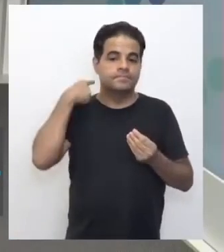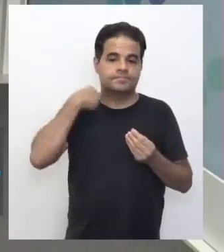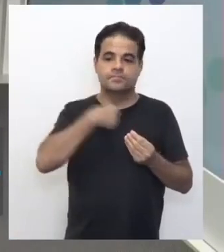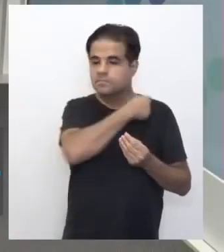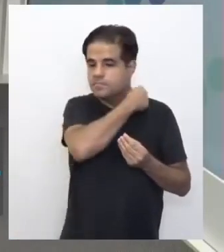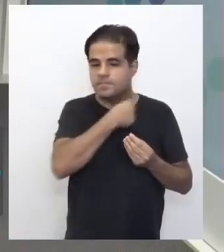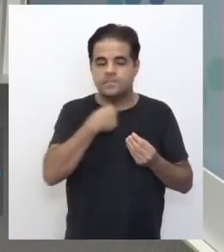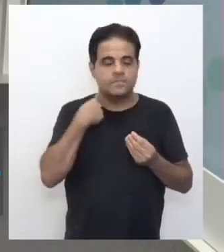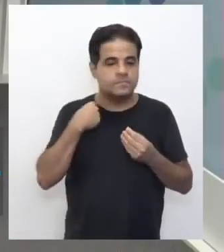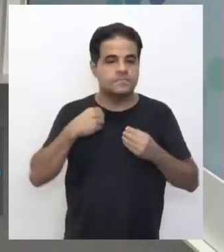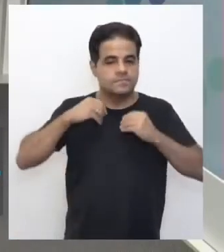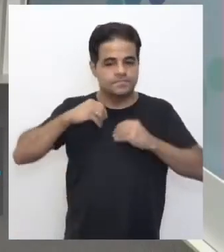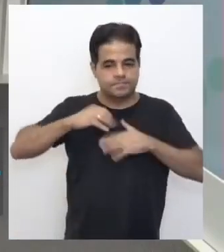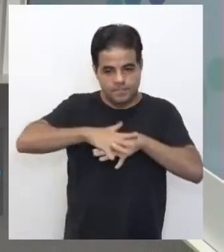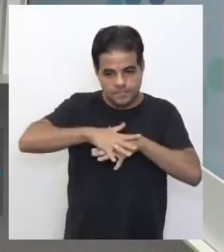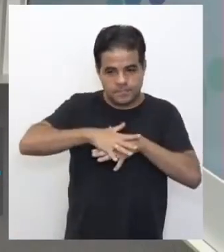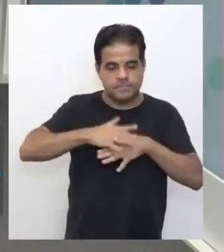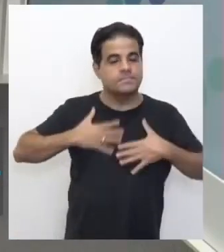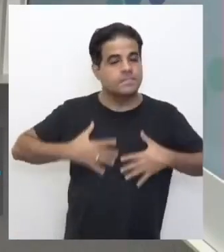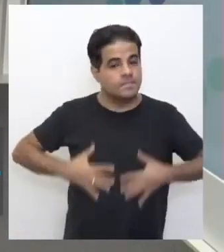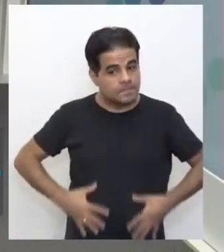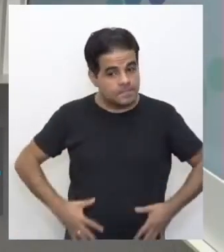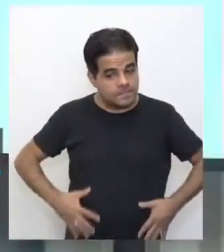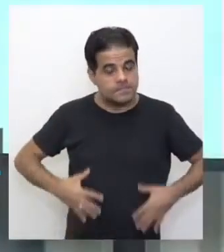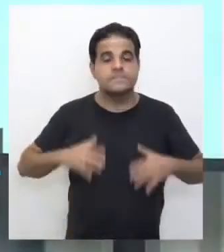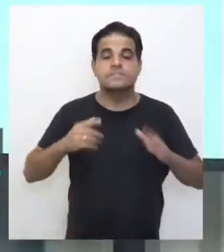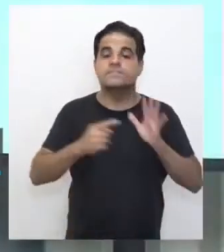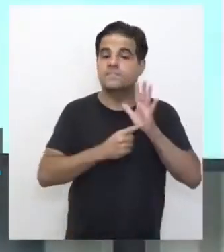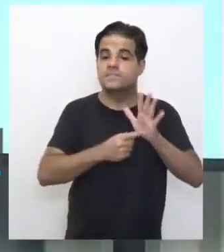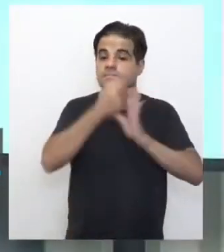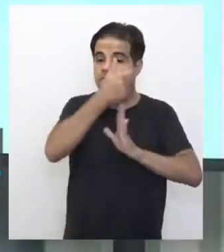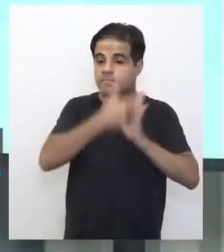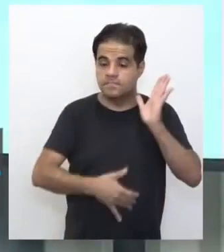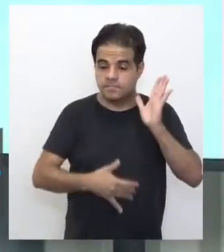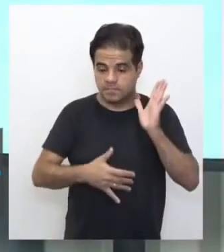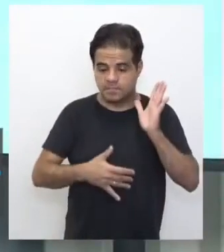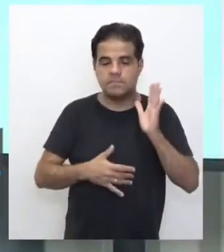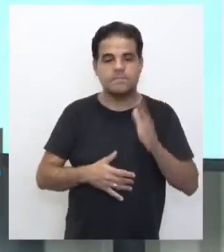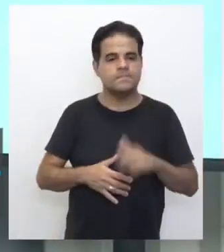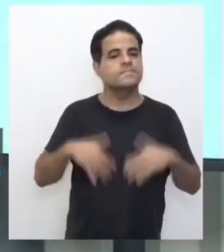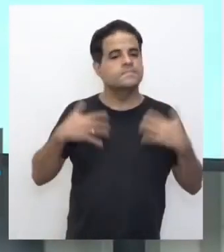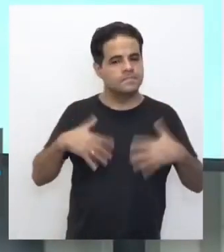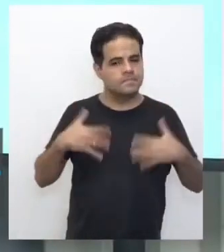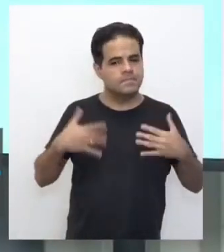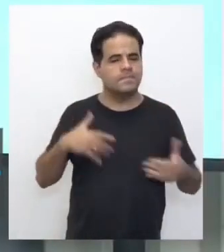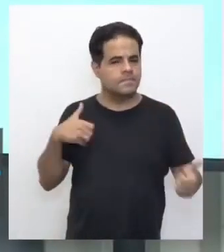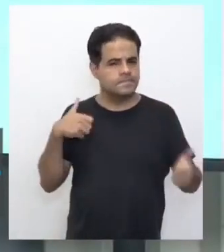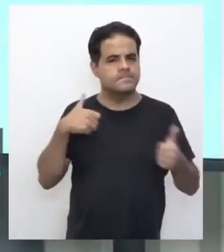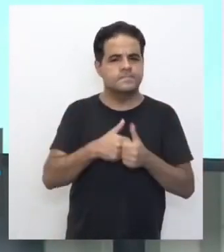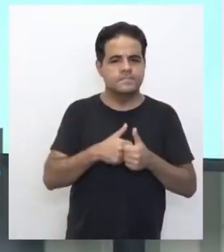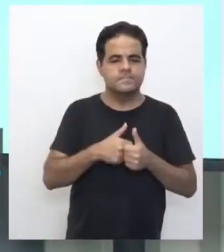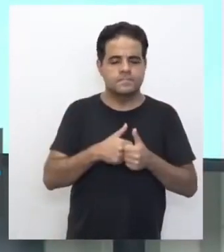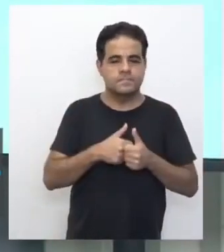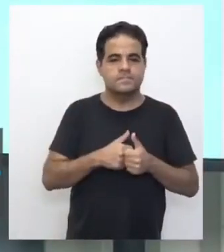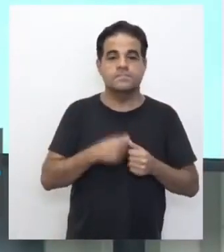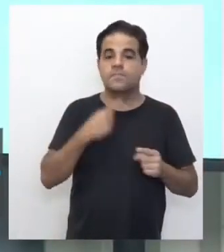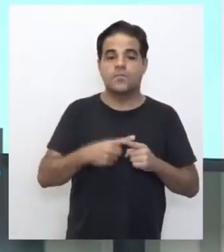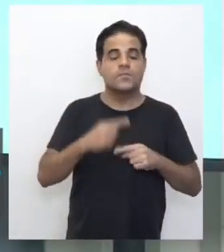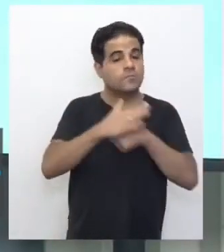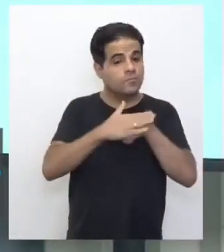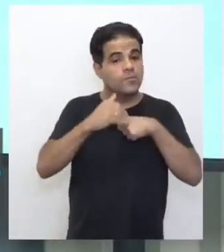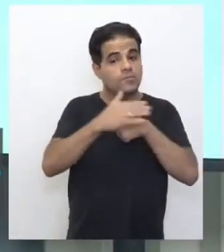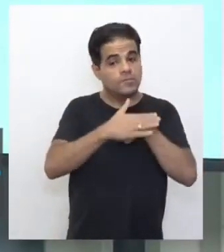na pele e tal, mas o tempo todo ele trata descrevendo como um ser de muita proximidade, né? por quem tem um